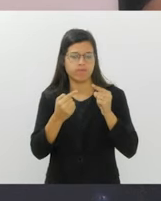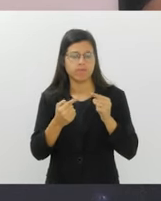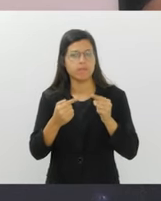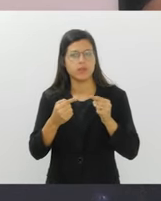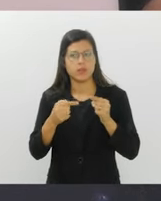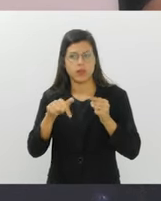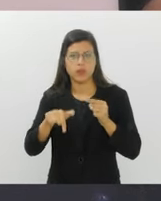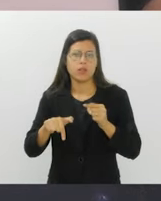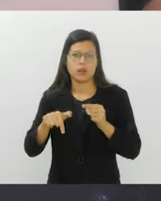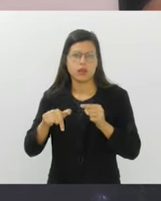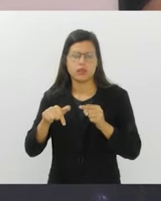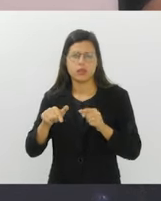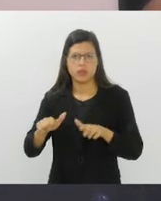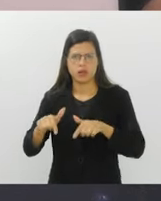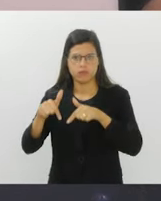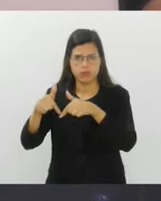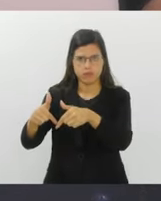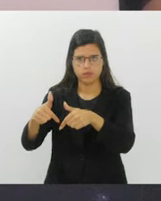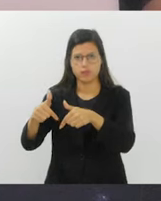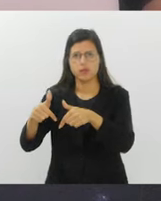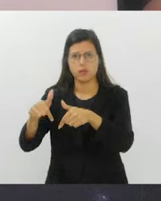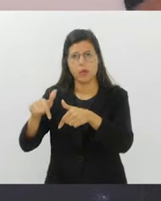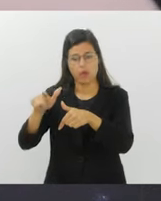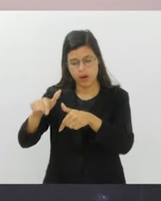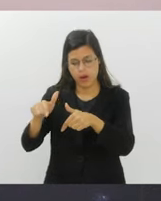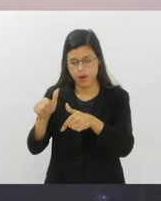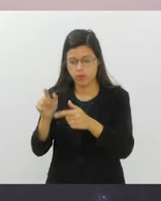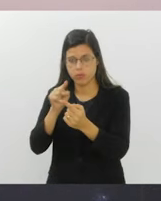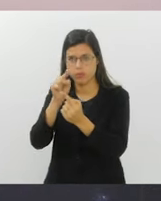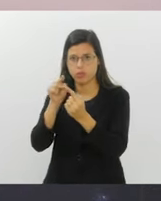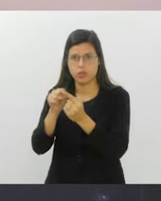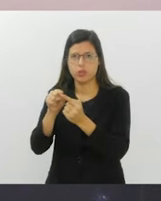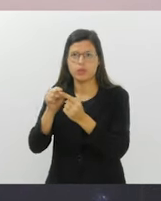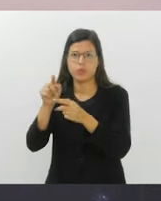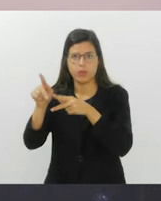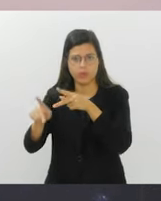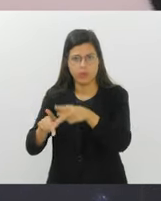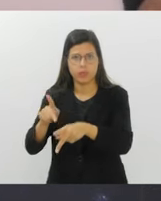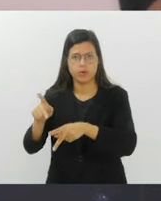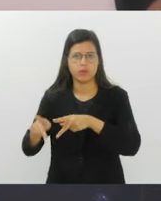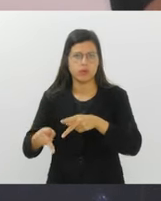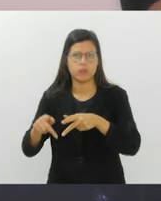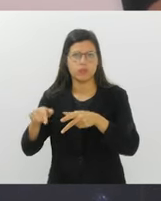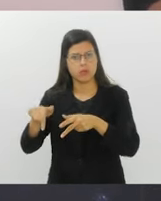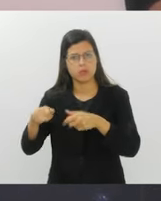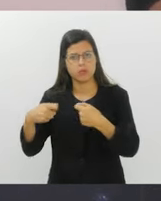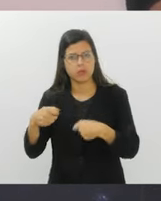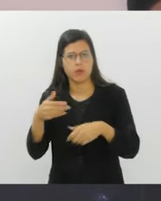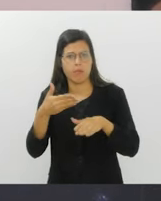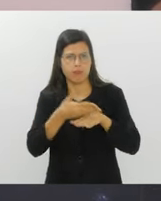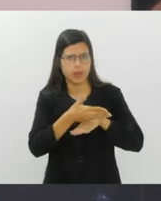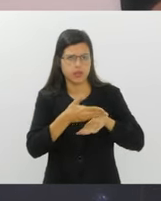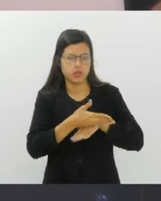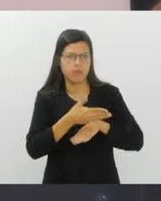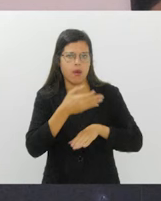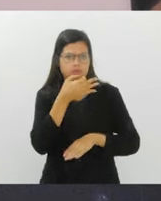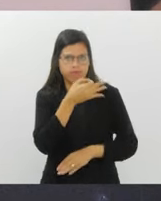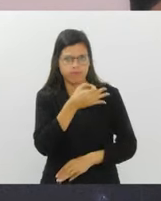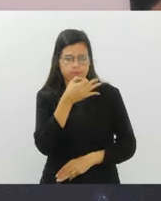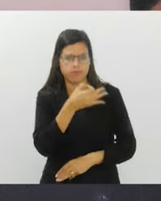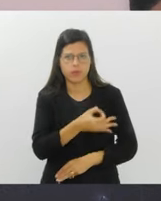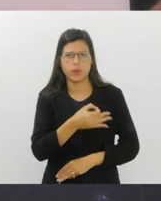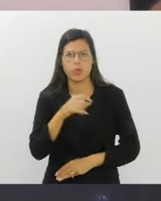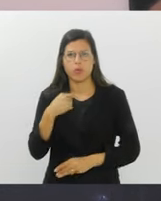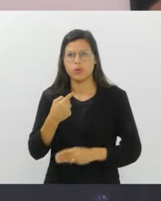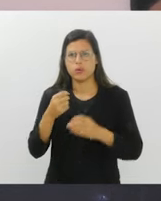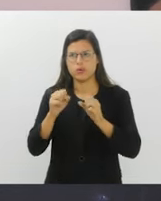público que vai ser prestado é para a sociedade. Então, a sociedade tem que ter participação. O nosso sistema